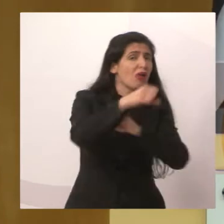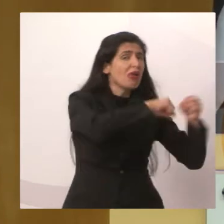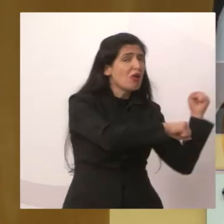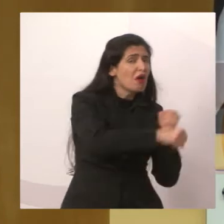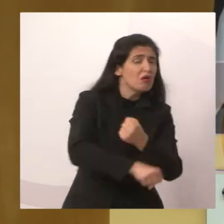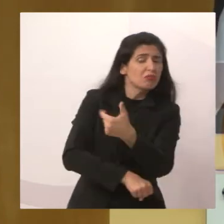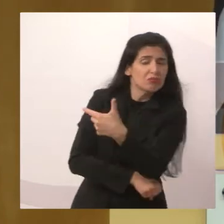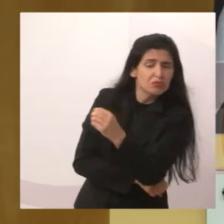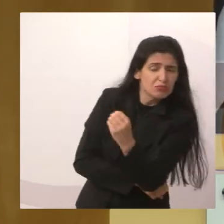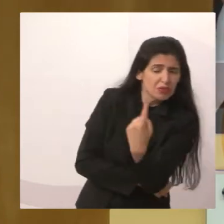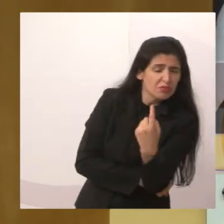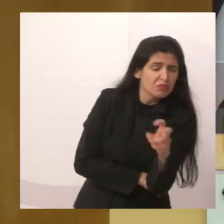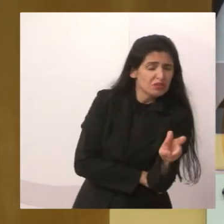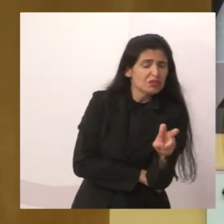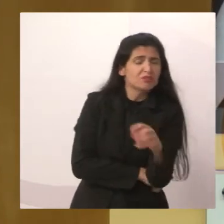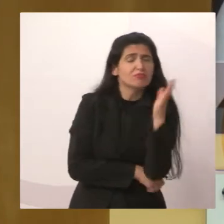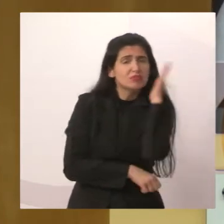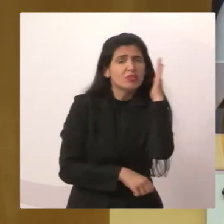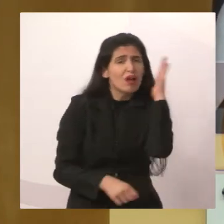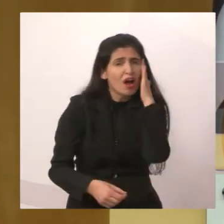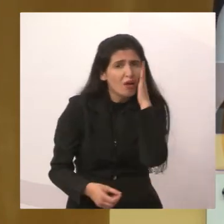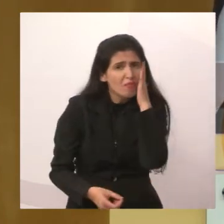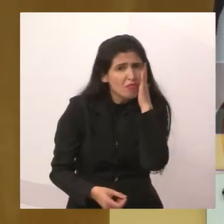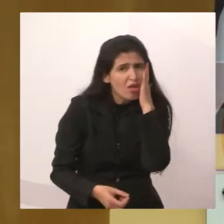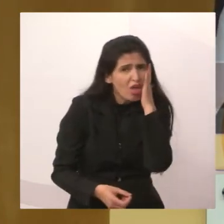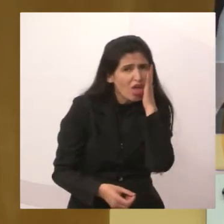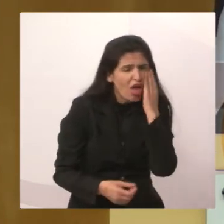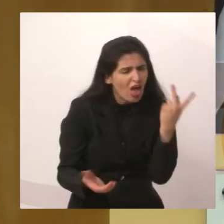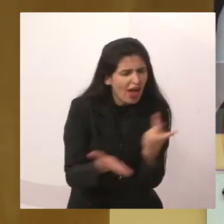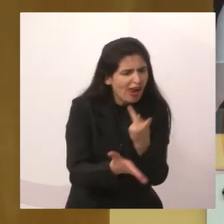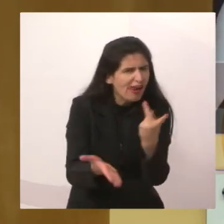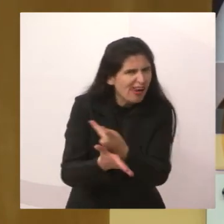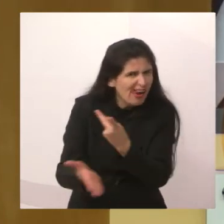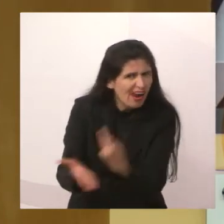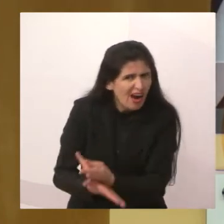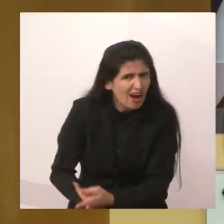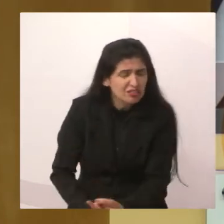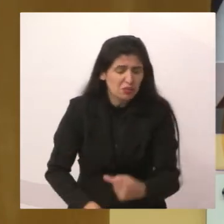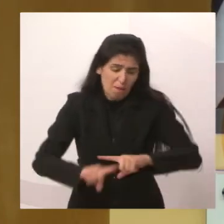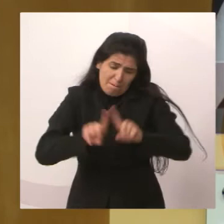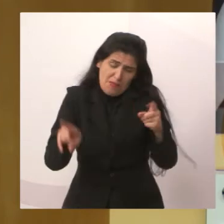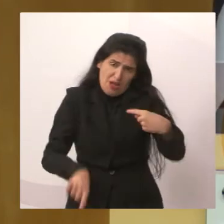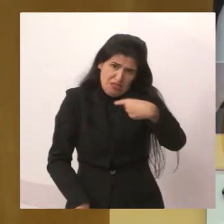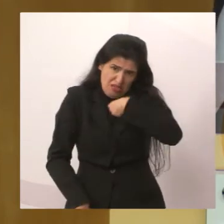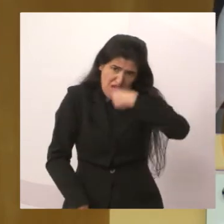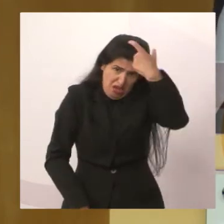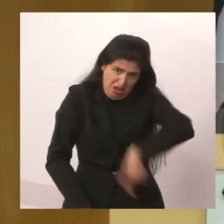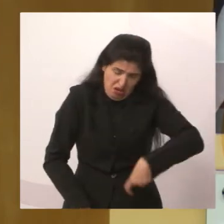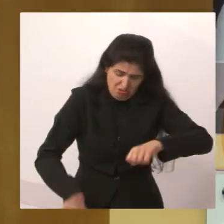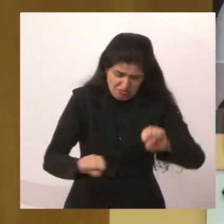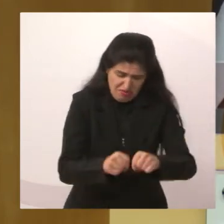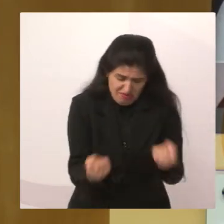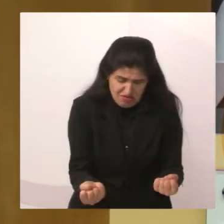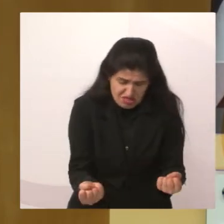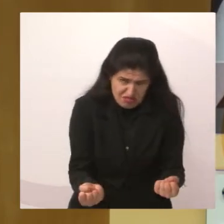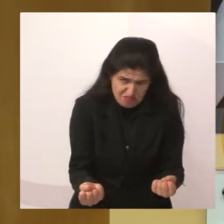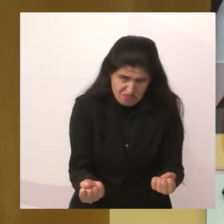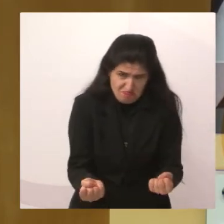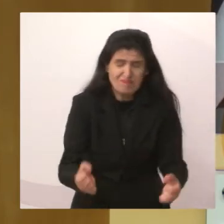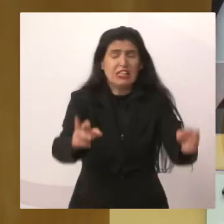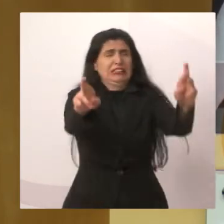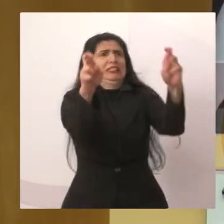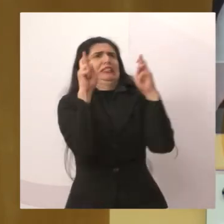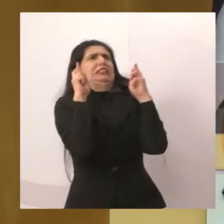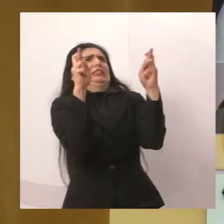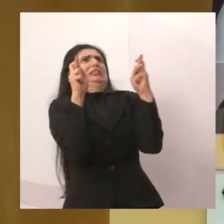Processos que a gente sabe que é processos infundados e que a gente está se defendendo. Eu espero que também essa casa